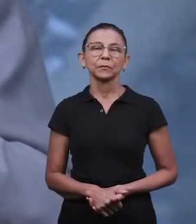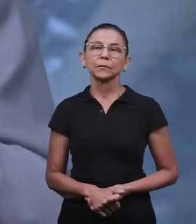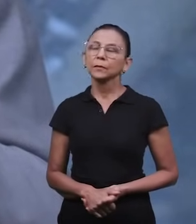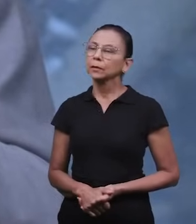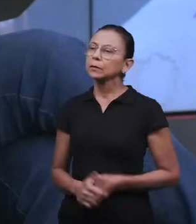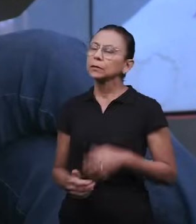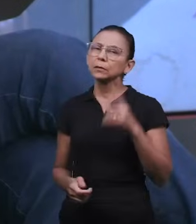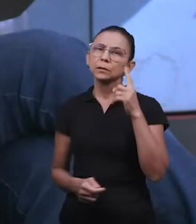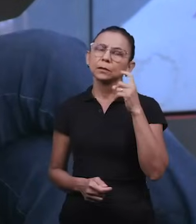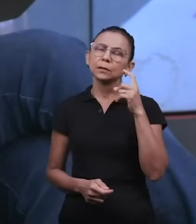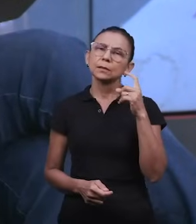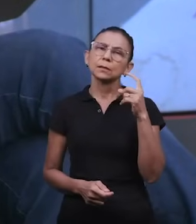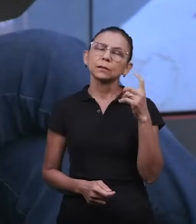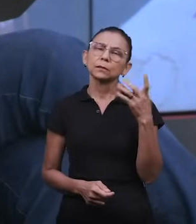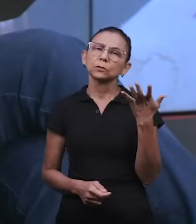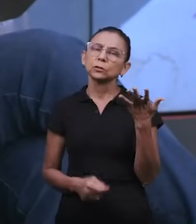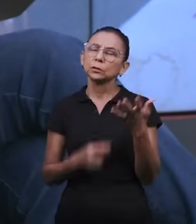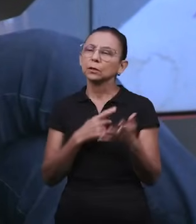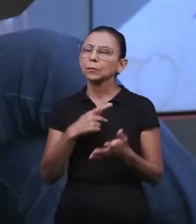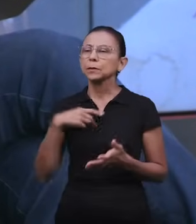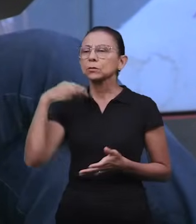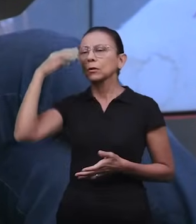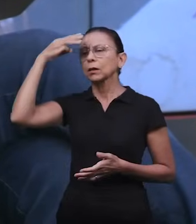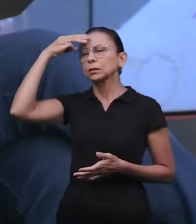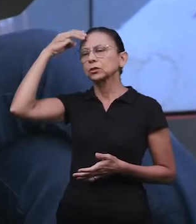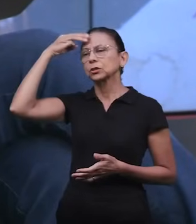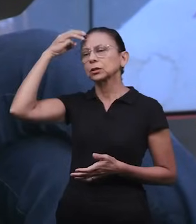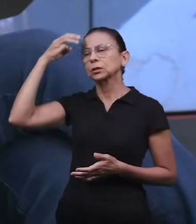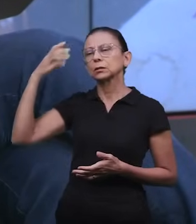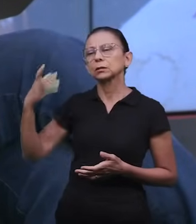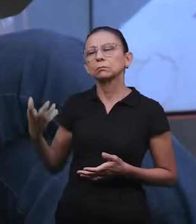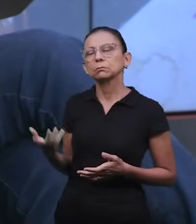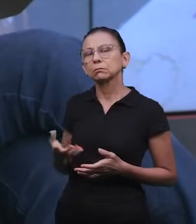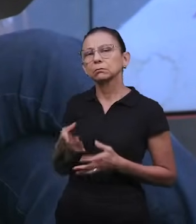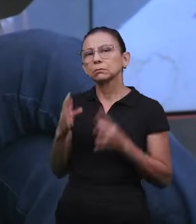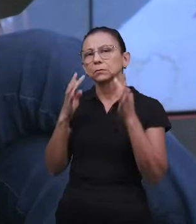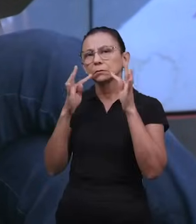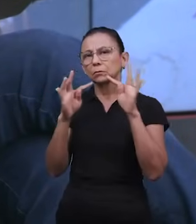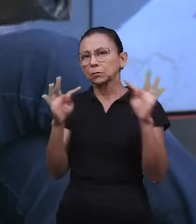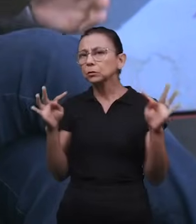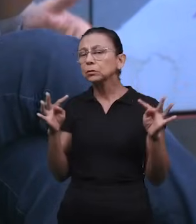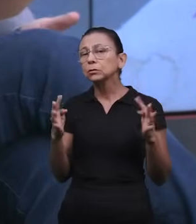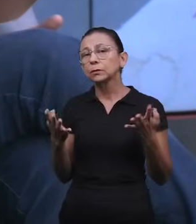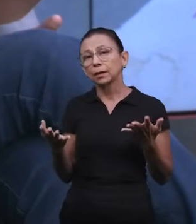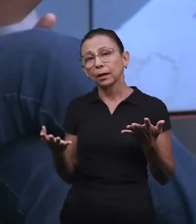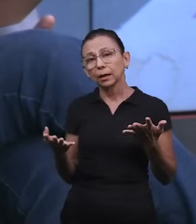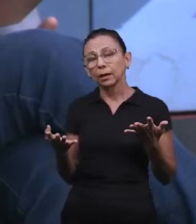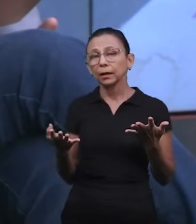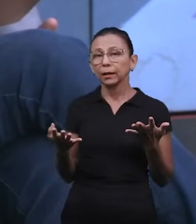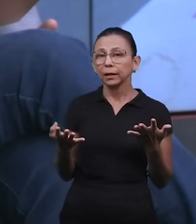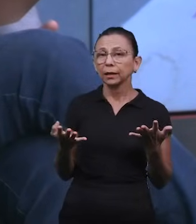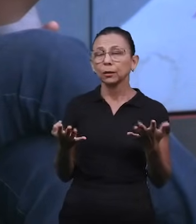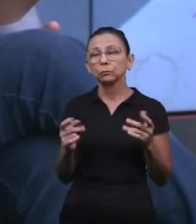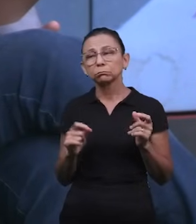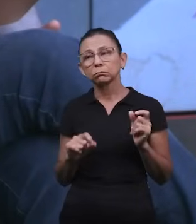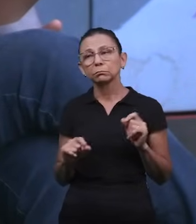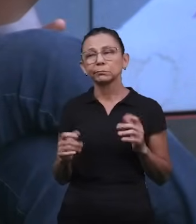é interessante, Alexandre, que dentro desse contexto do testemunho do Cauã,